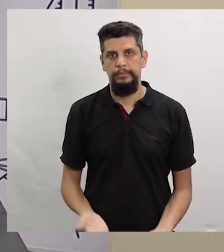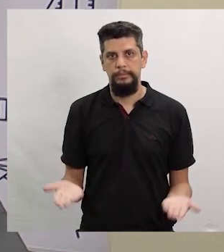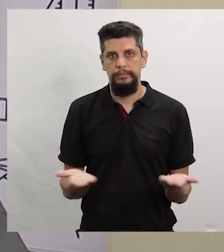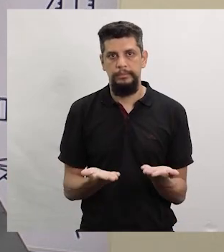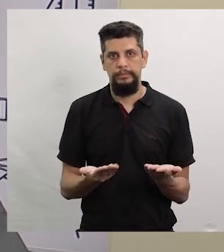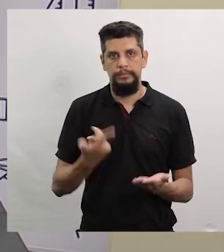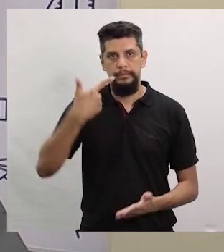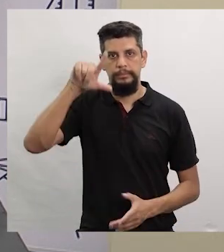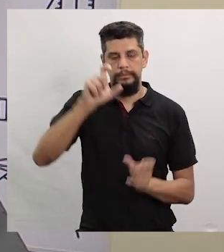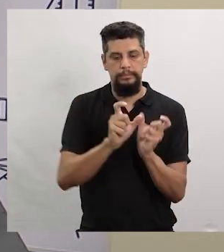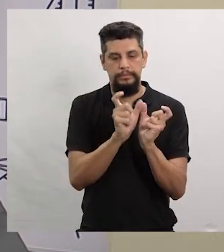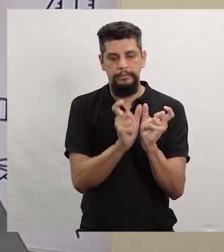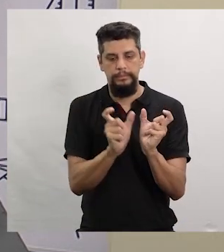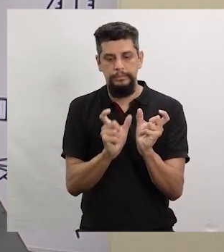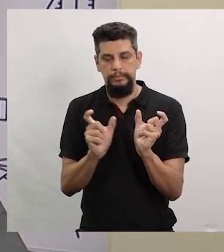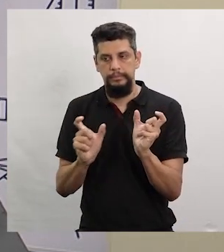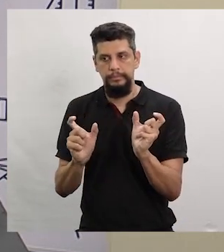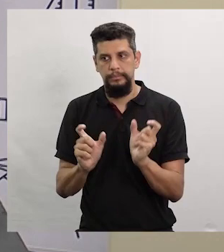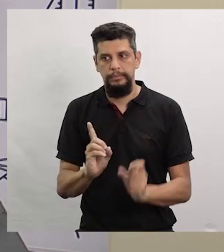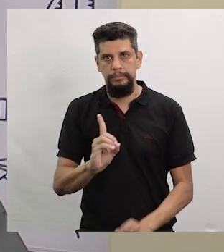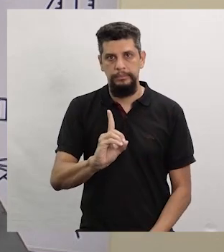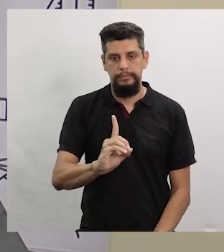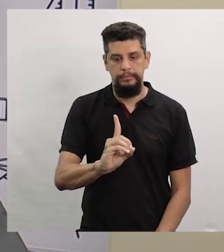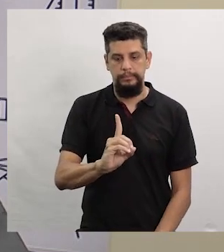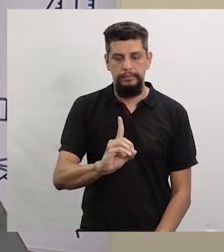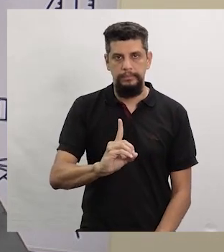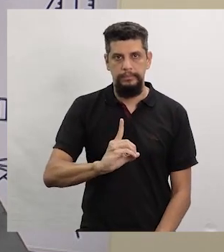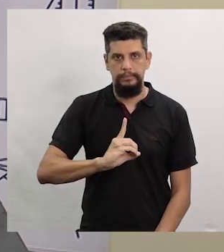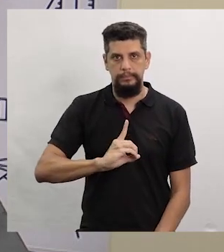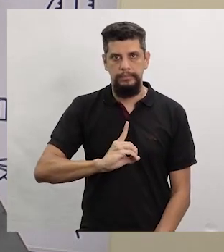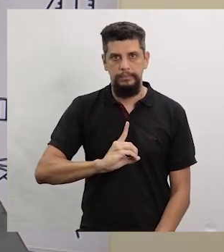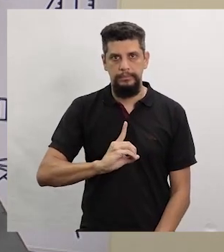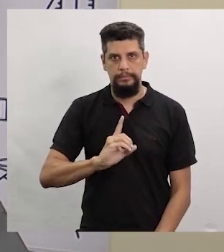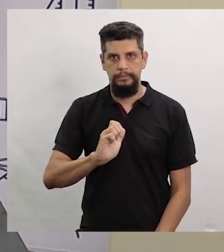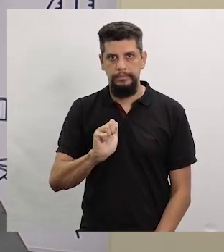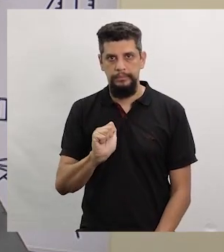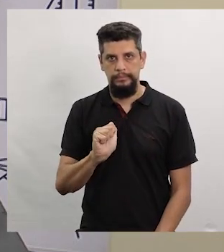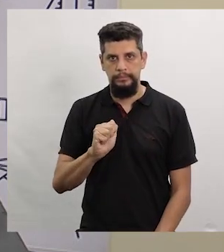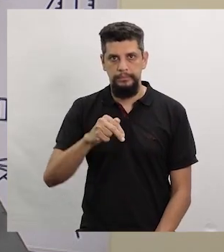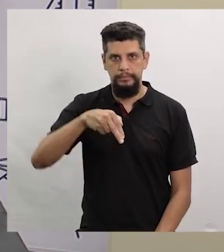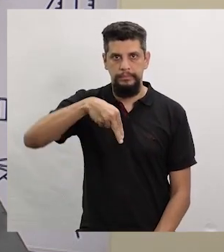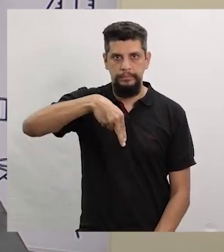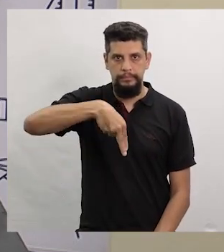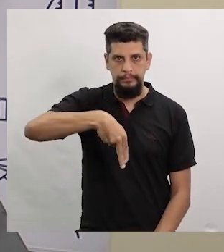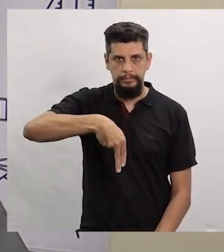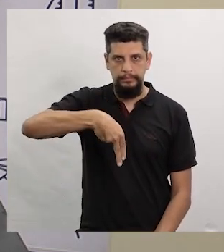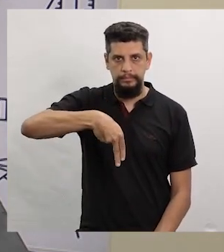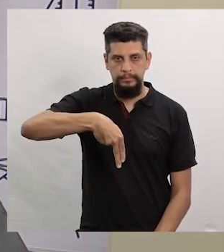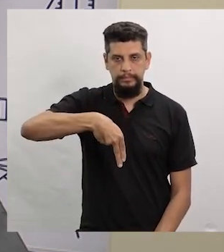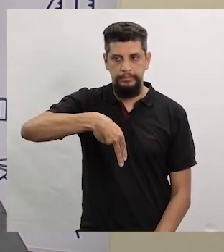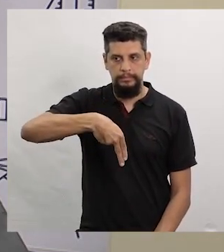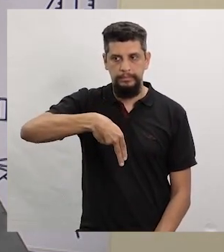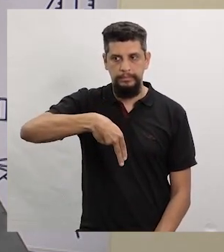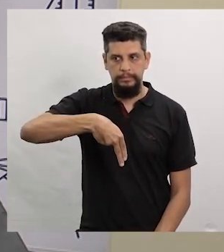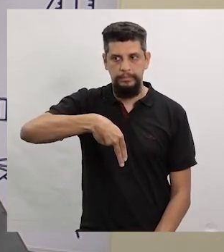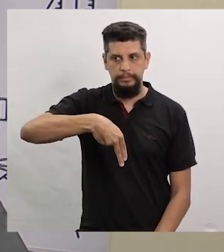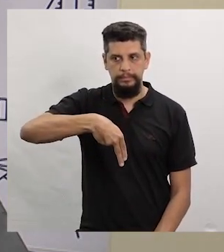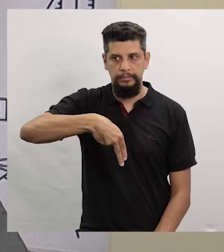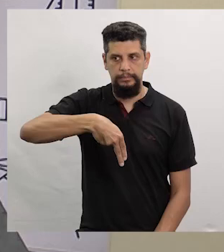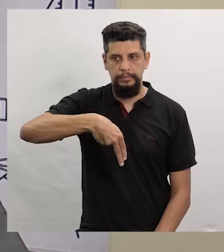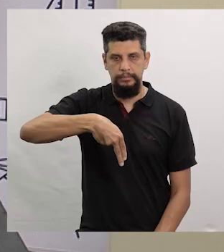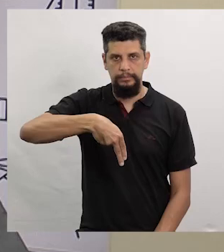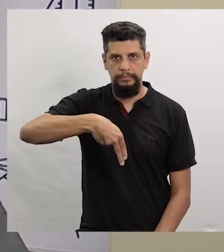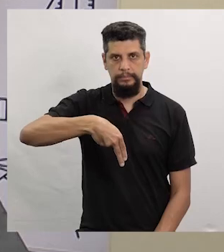u a próxima sílaba Dan Então vou colocar à frente